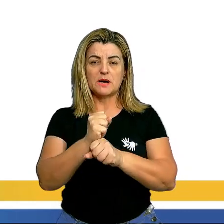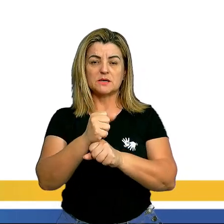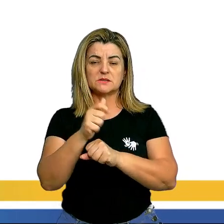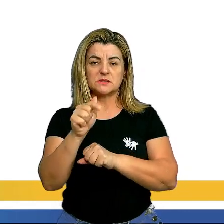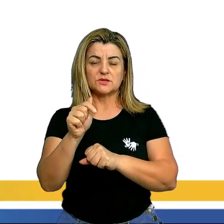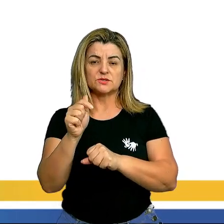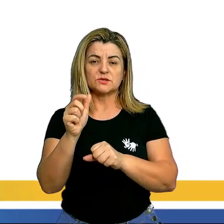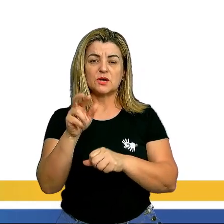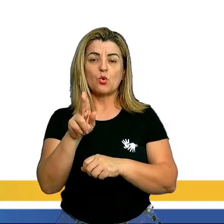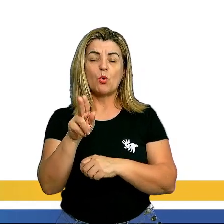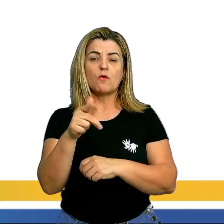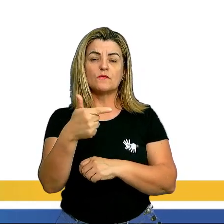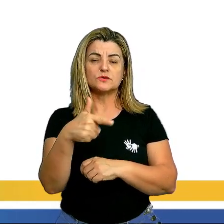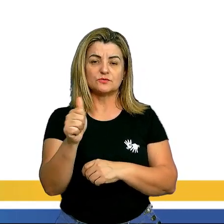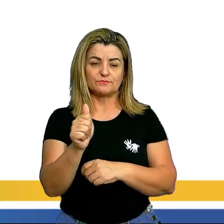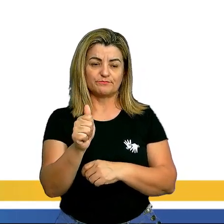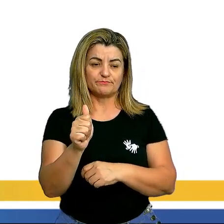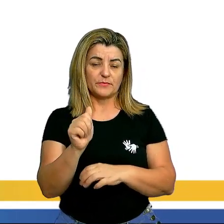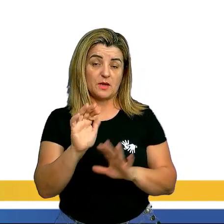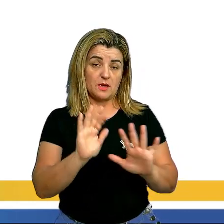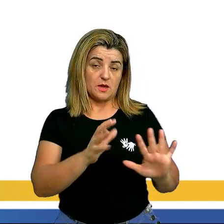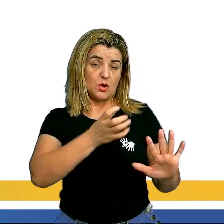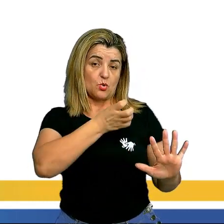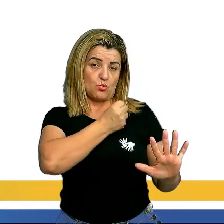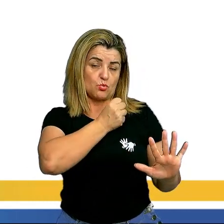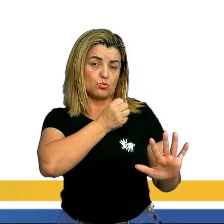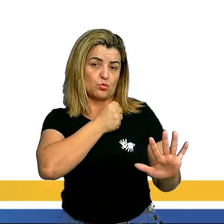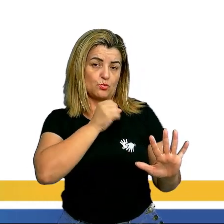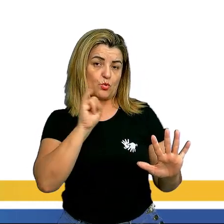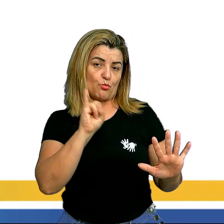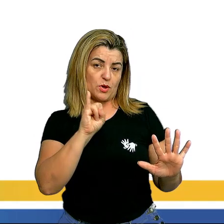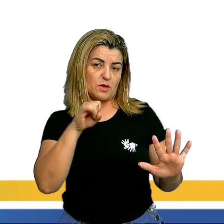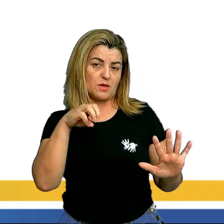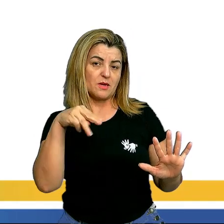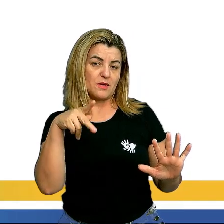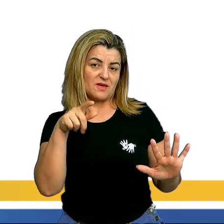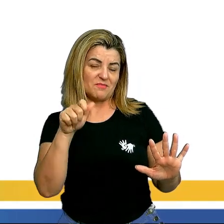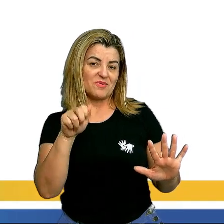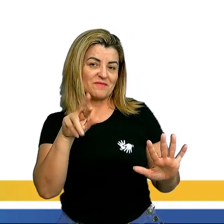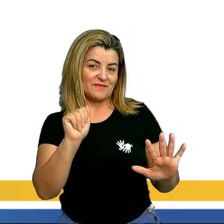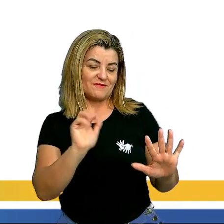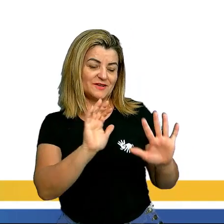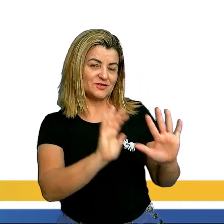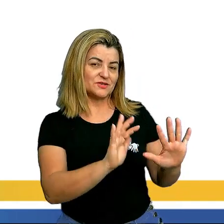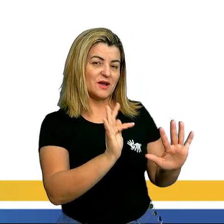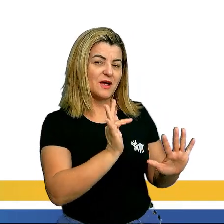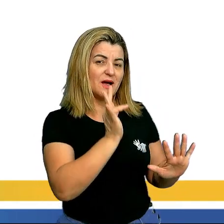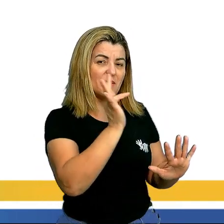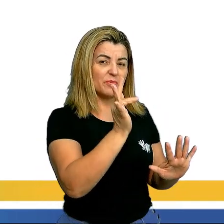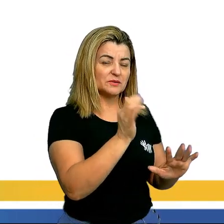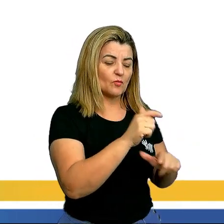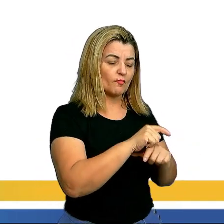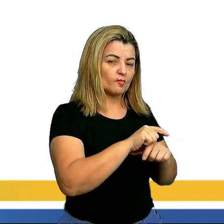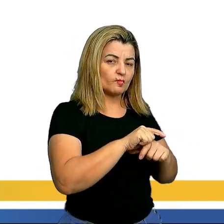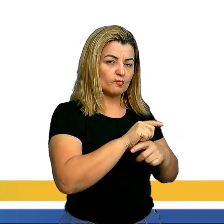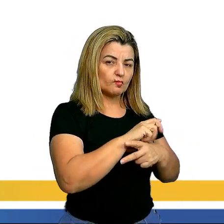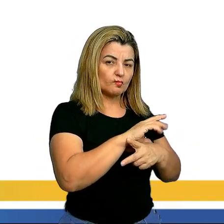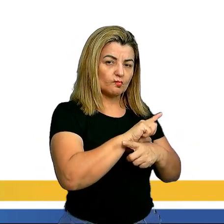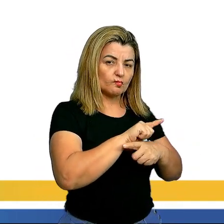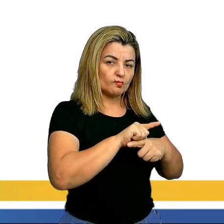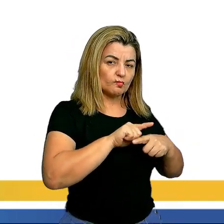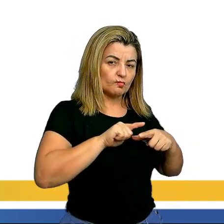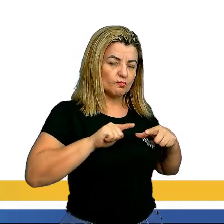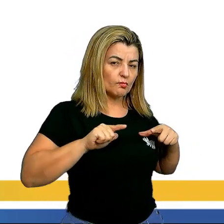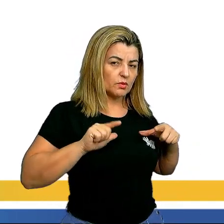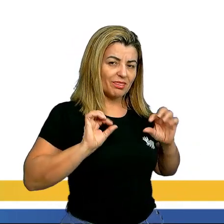ele é muito importante, pois números ímpares no cromossomos, ele vai deixar a planta estéril, tá? E